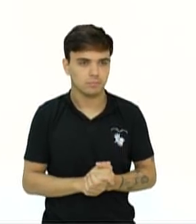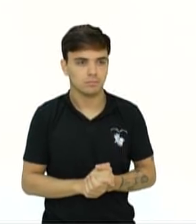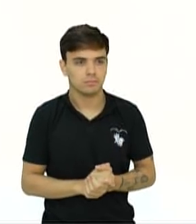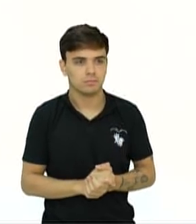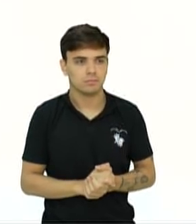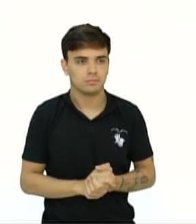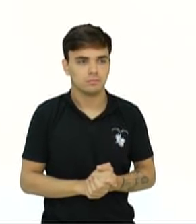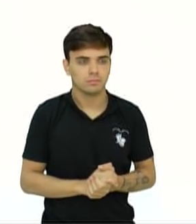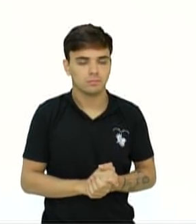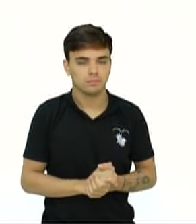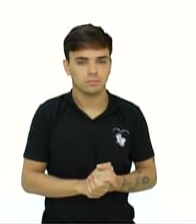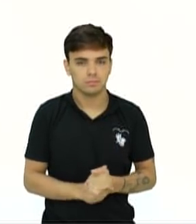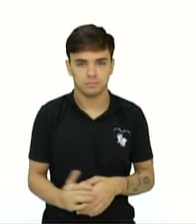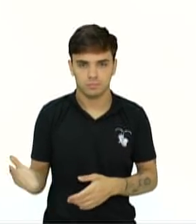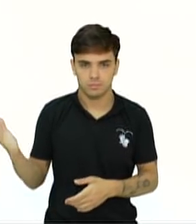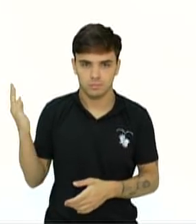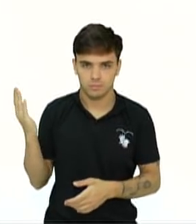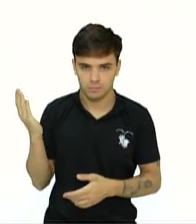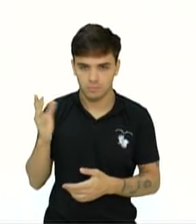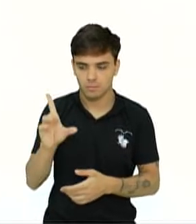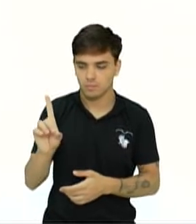o DNA, pessoal,